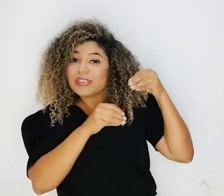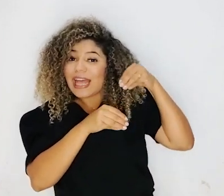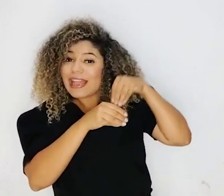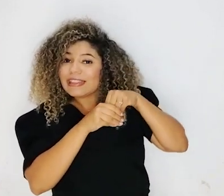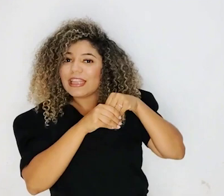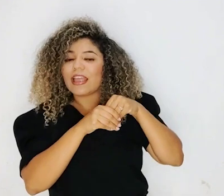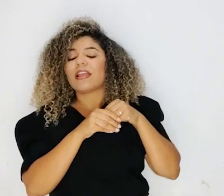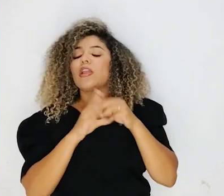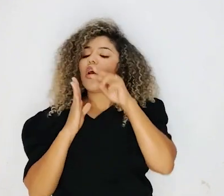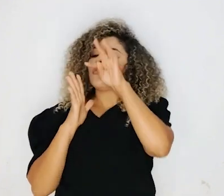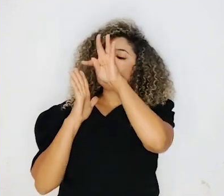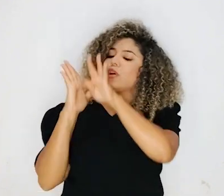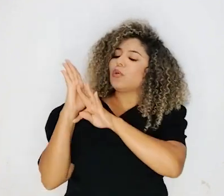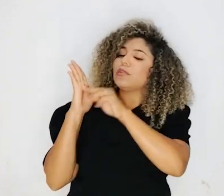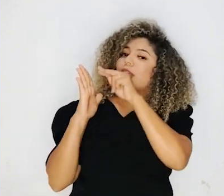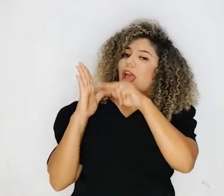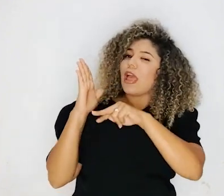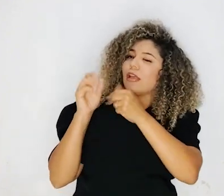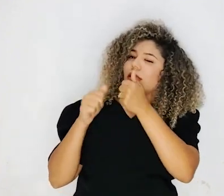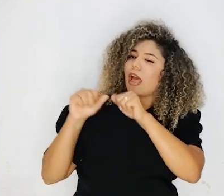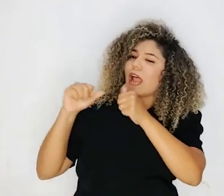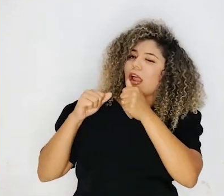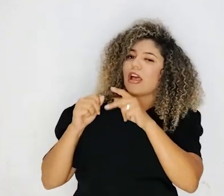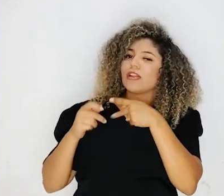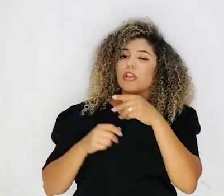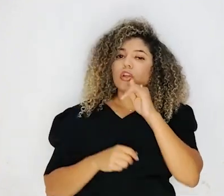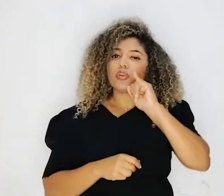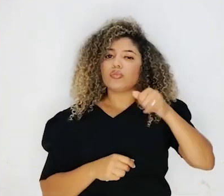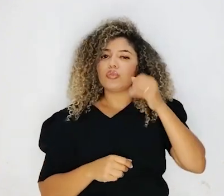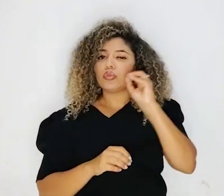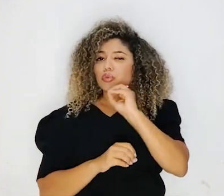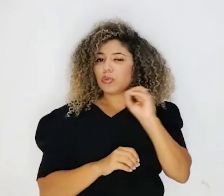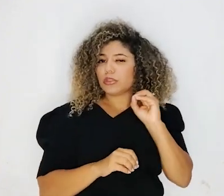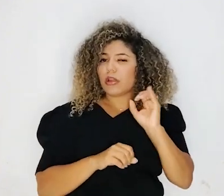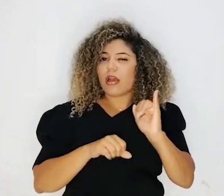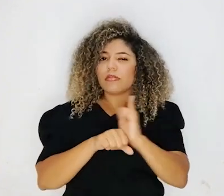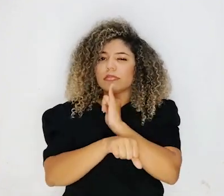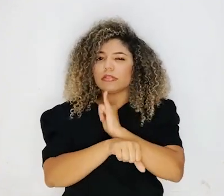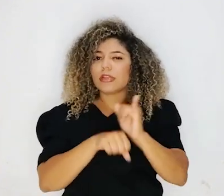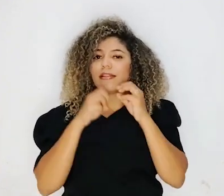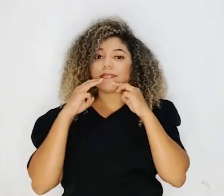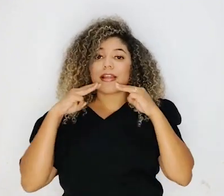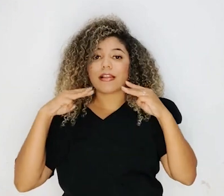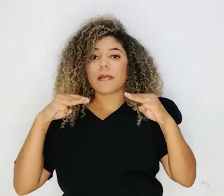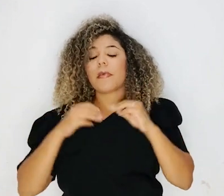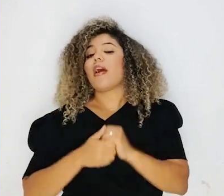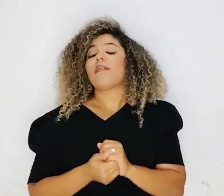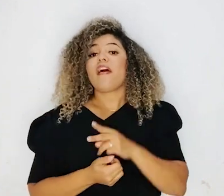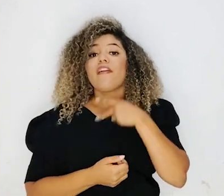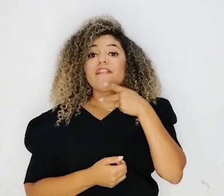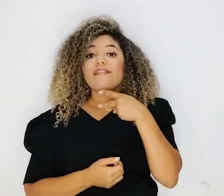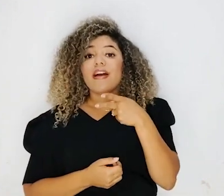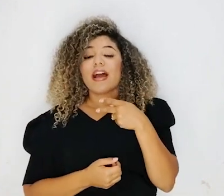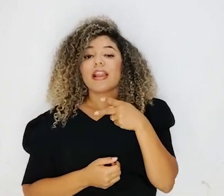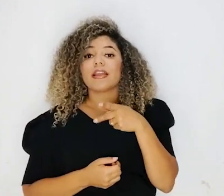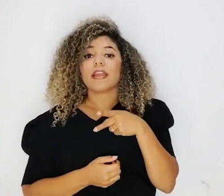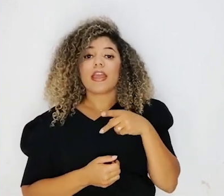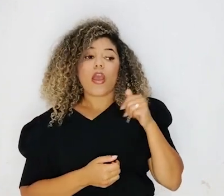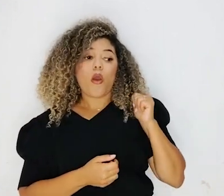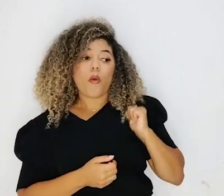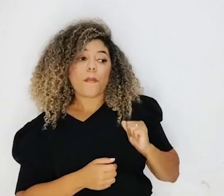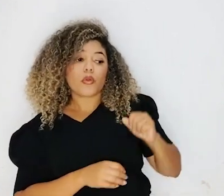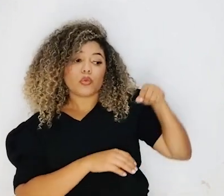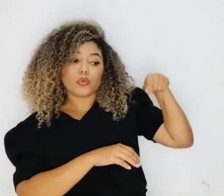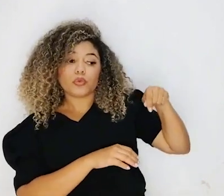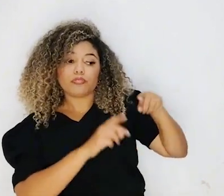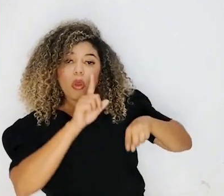o texto que a gente analisou há pouco, né? Juros zero, estratégia de marketing. Então, relembrando, o texto ele fala que às vezes um produto ele